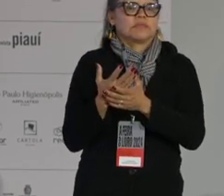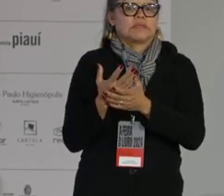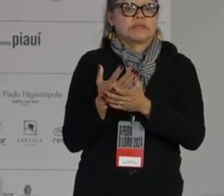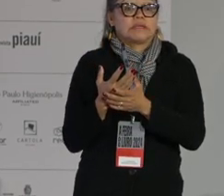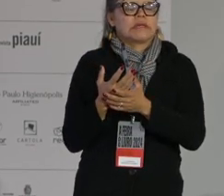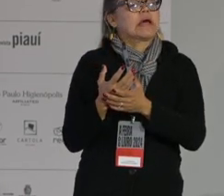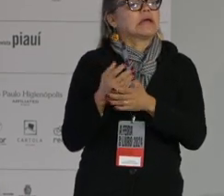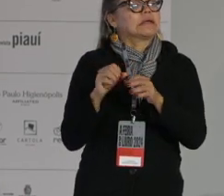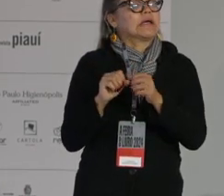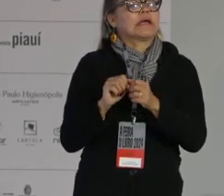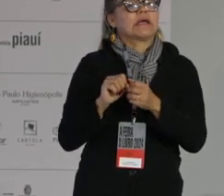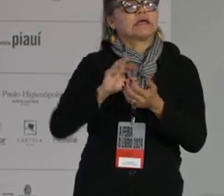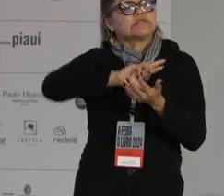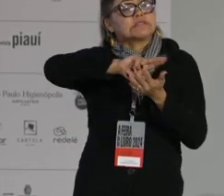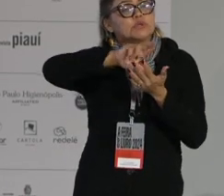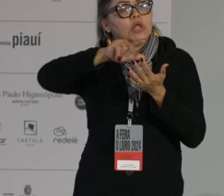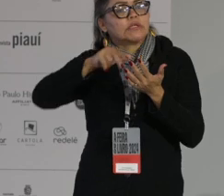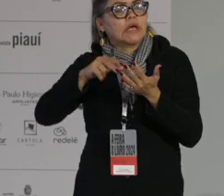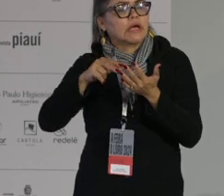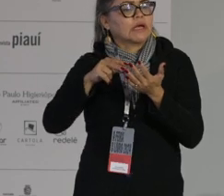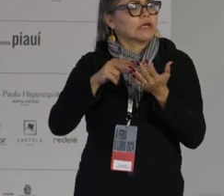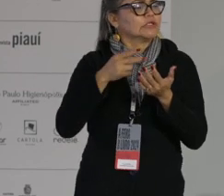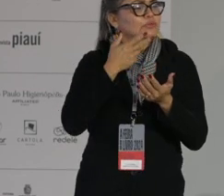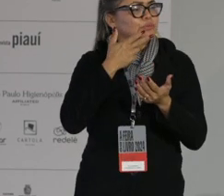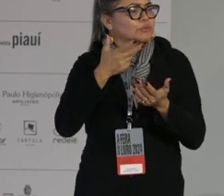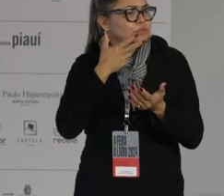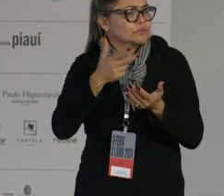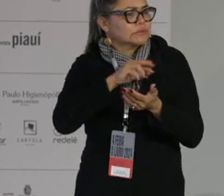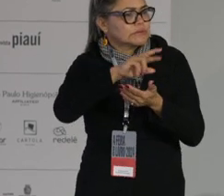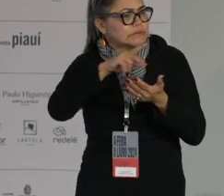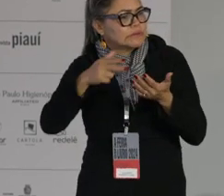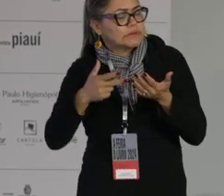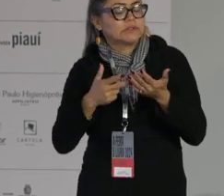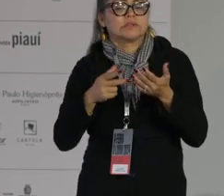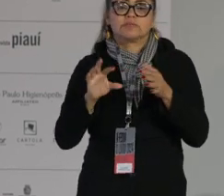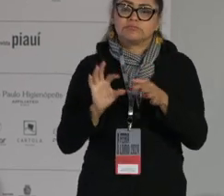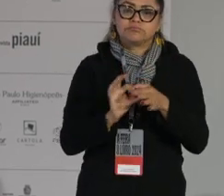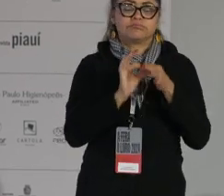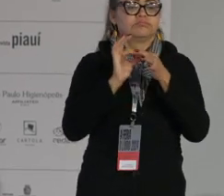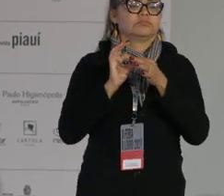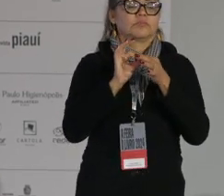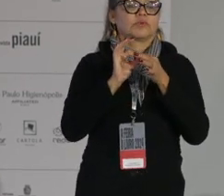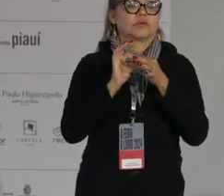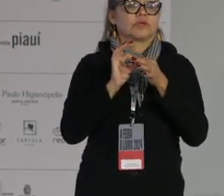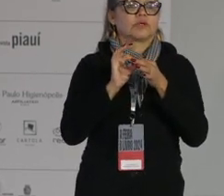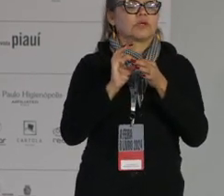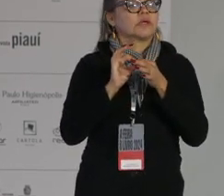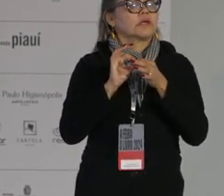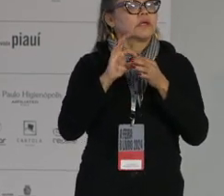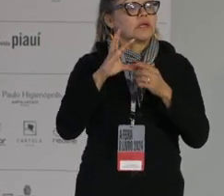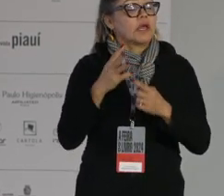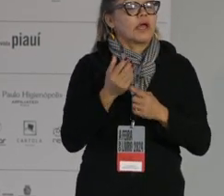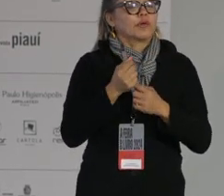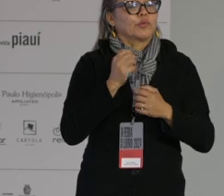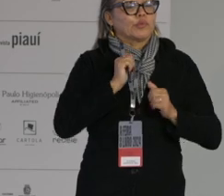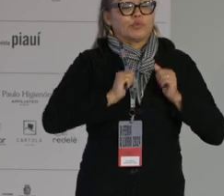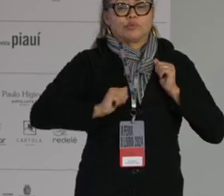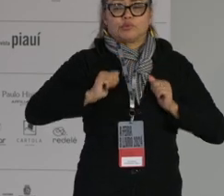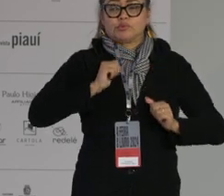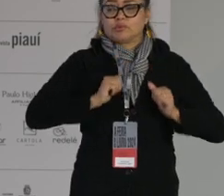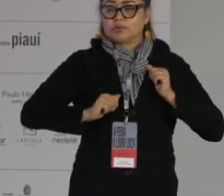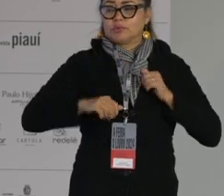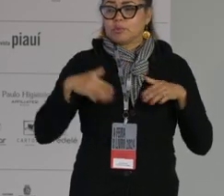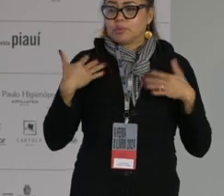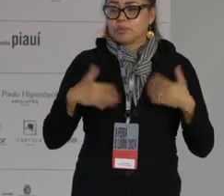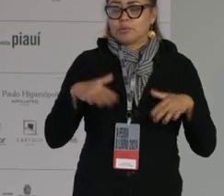singularidade e a inteligência artificial ganhar uma espécie de consciência e angústia existencial e um medo terrível